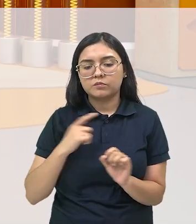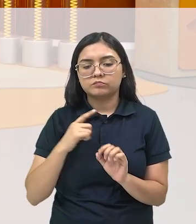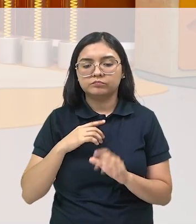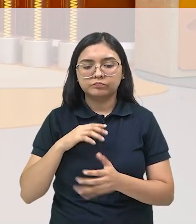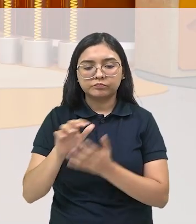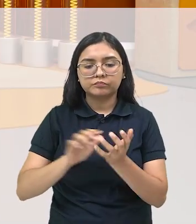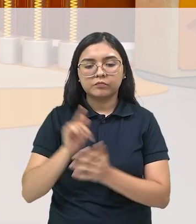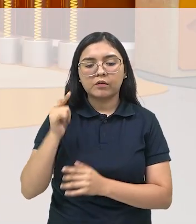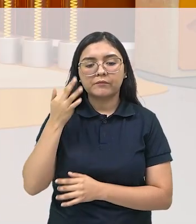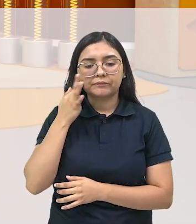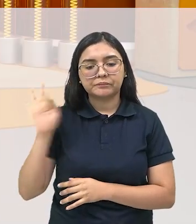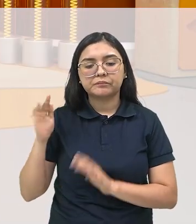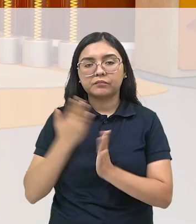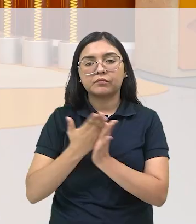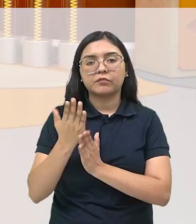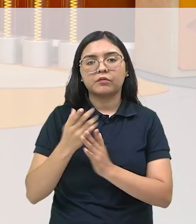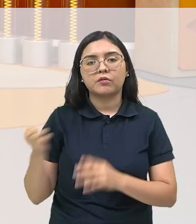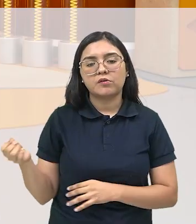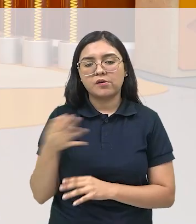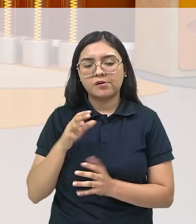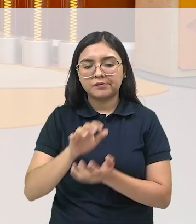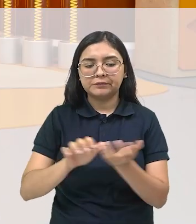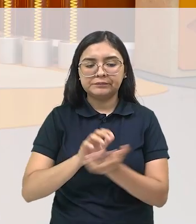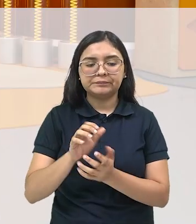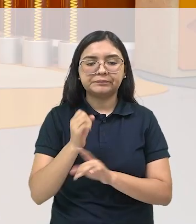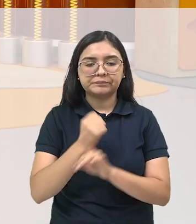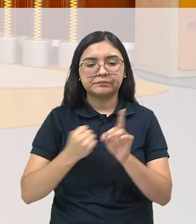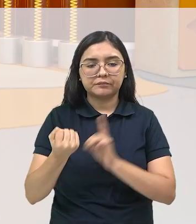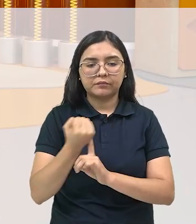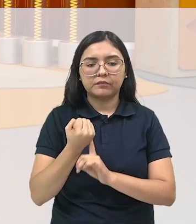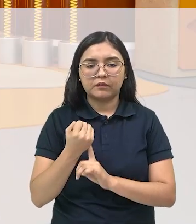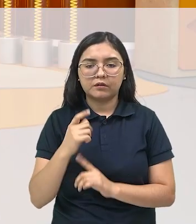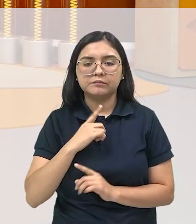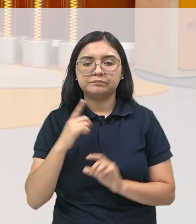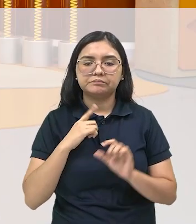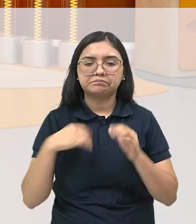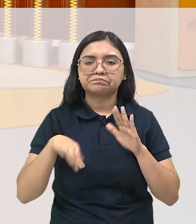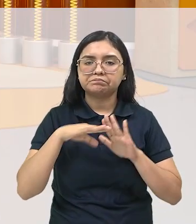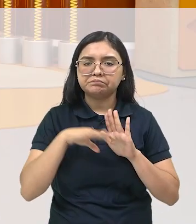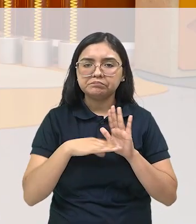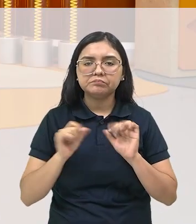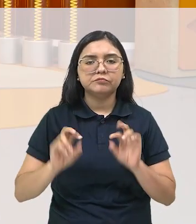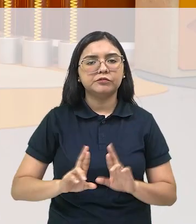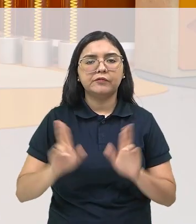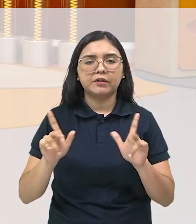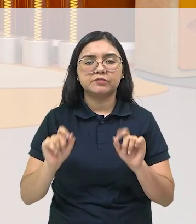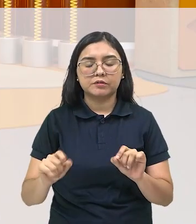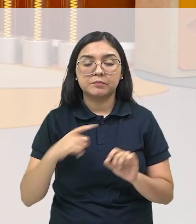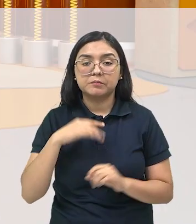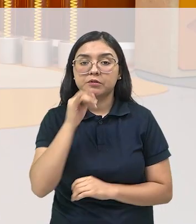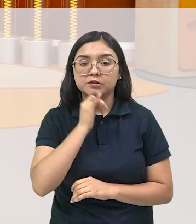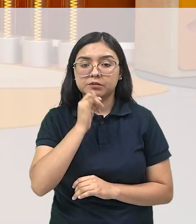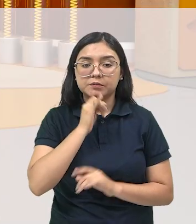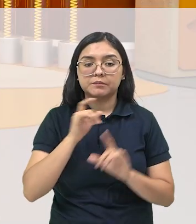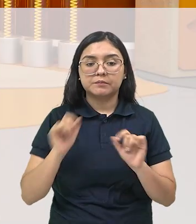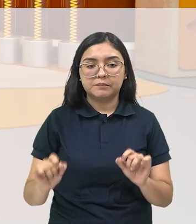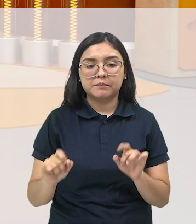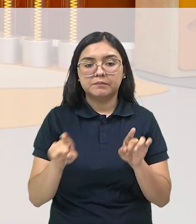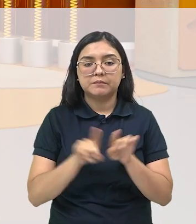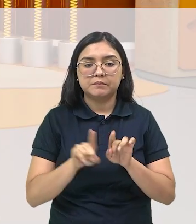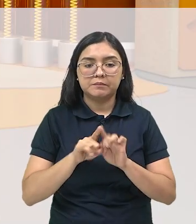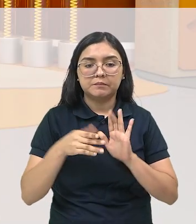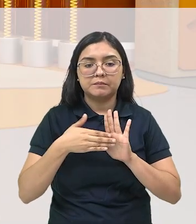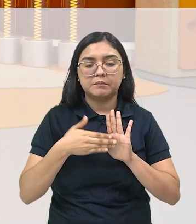França, começaram então os novos movimentos sociais que têm pautas, né, diferentes hoje, como por exemplo, mais chamado